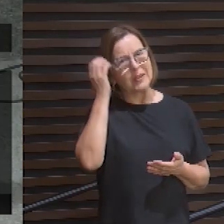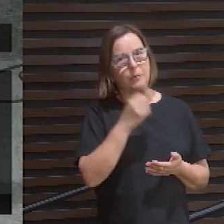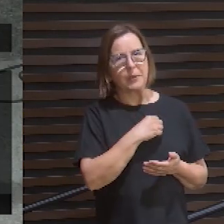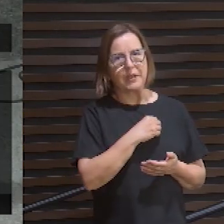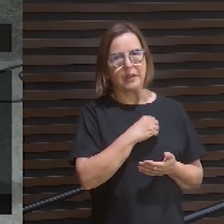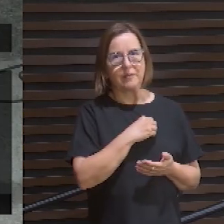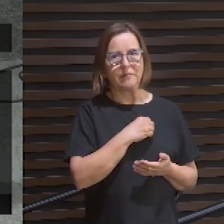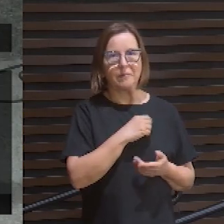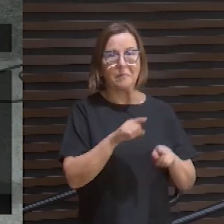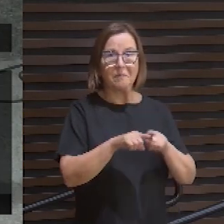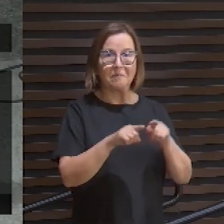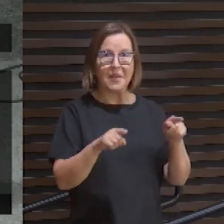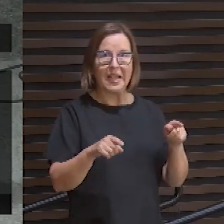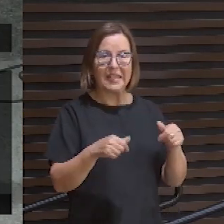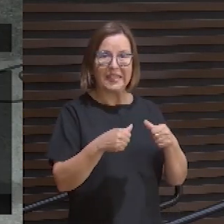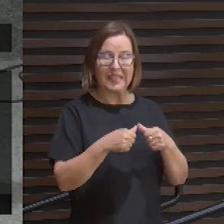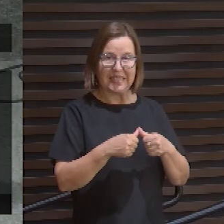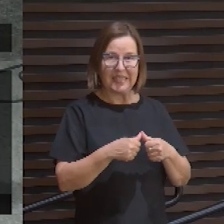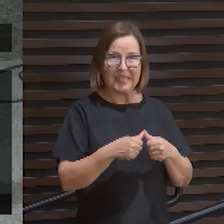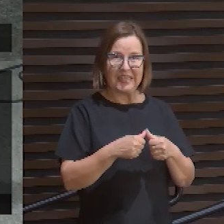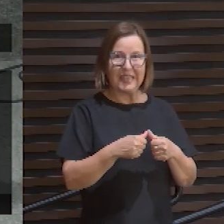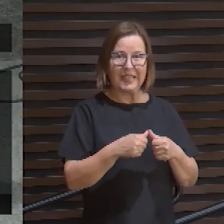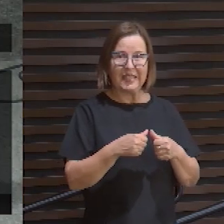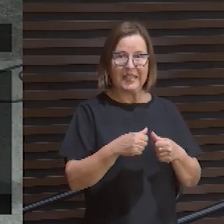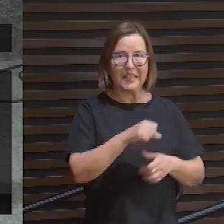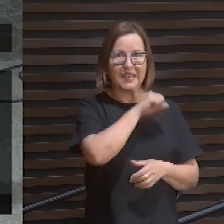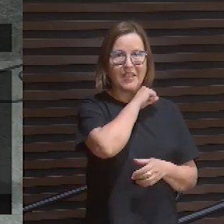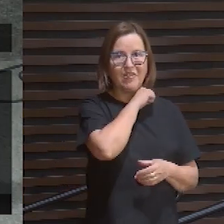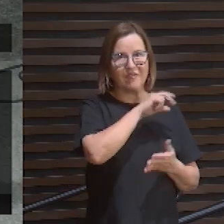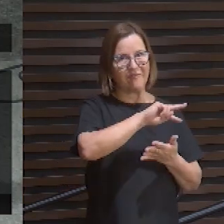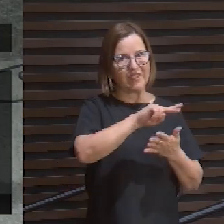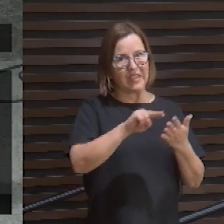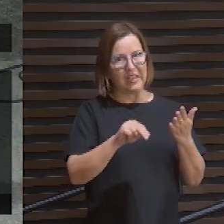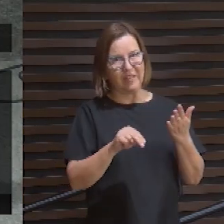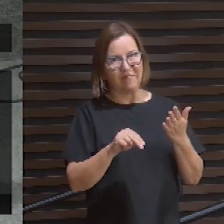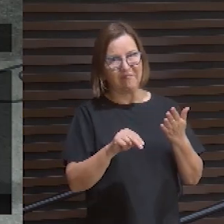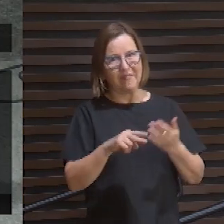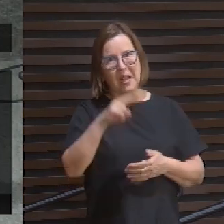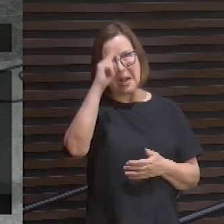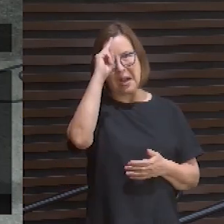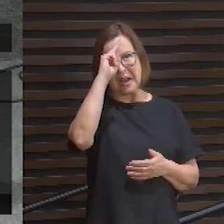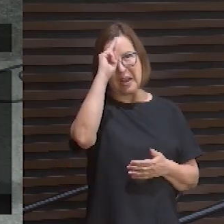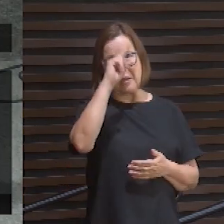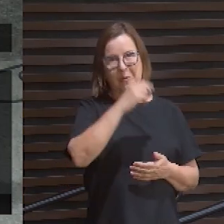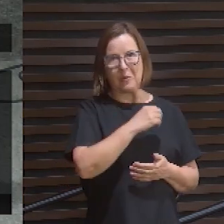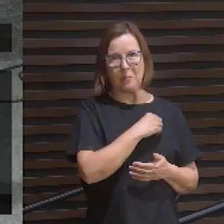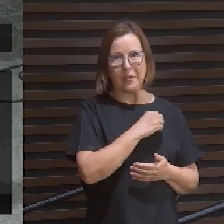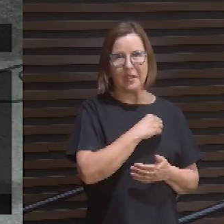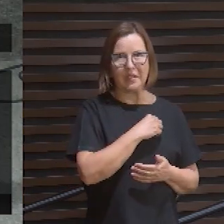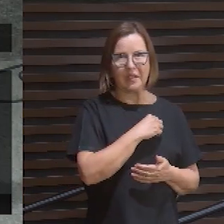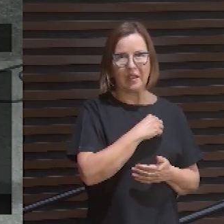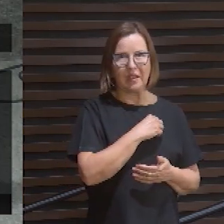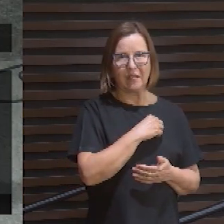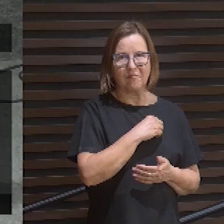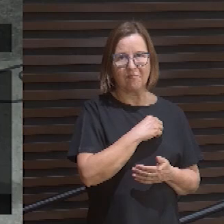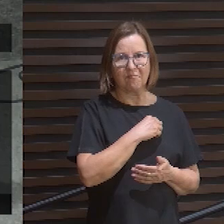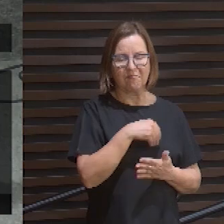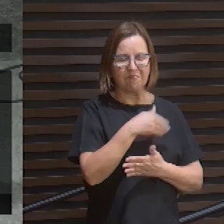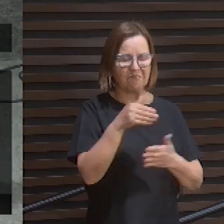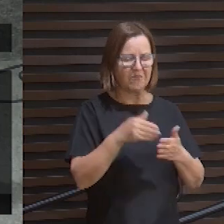Entretanto, nesses sacrifícios, faz-se recordação dos pecados todos os